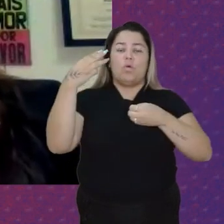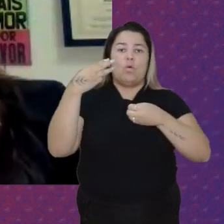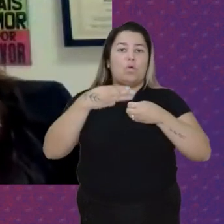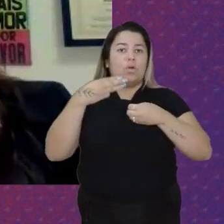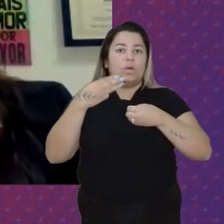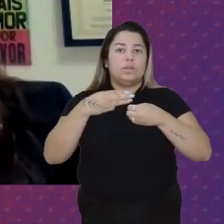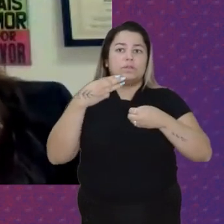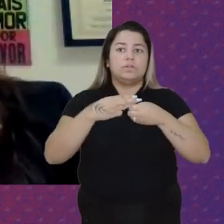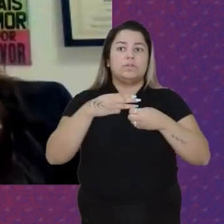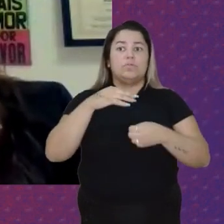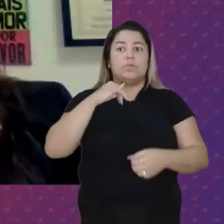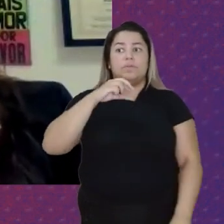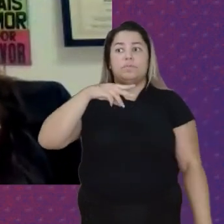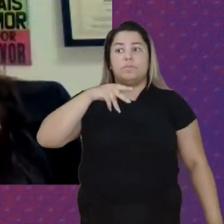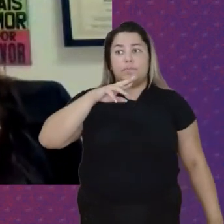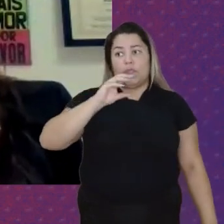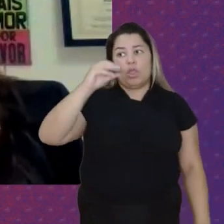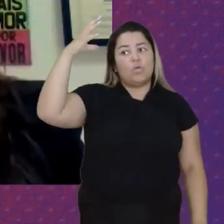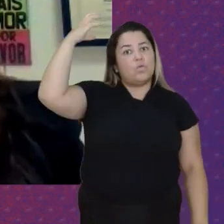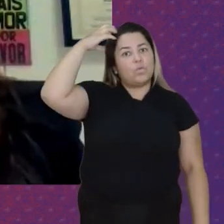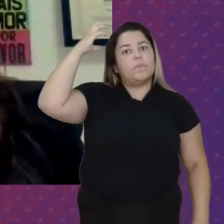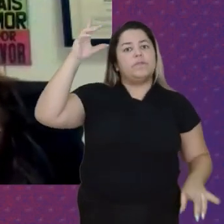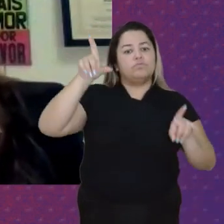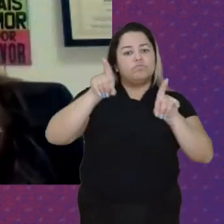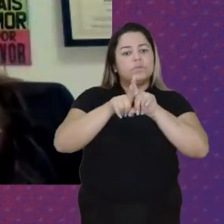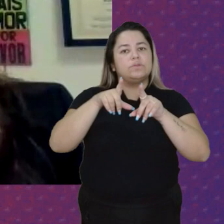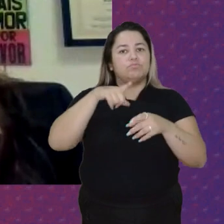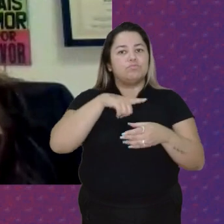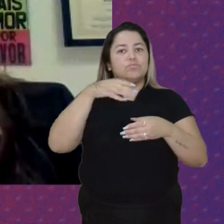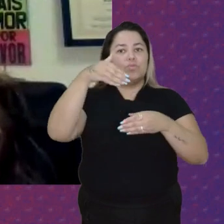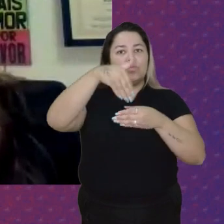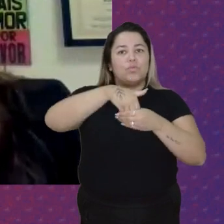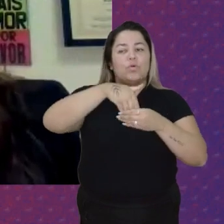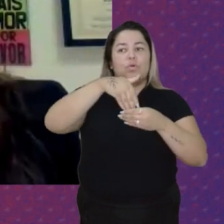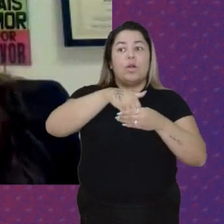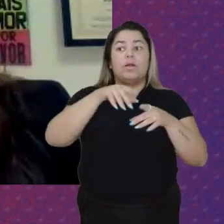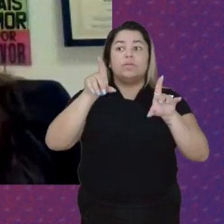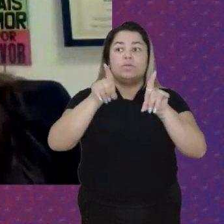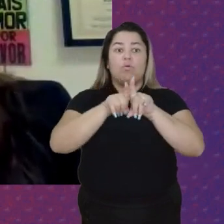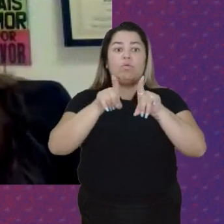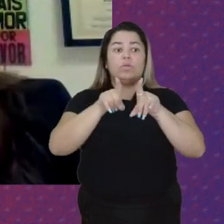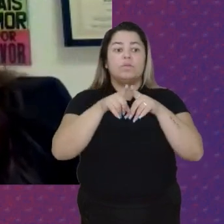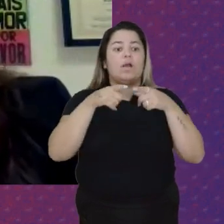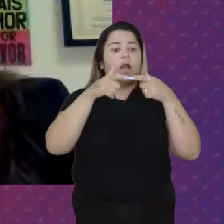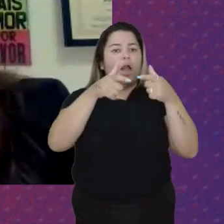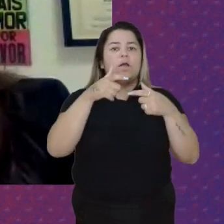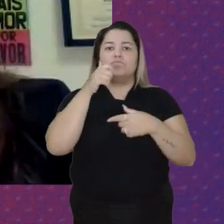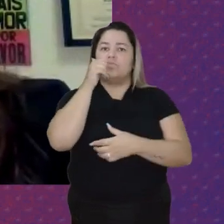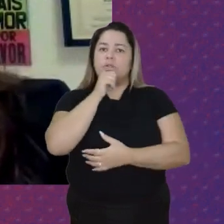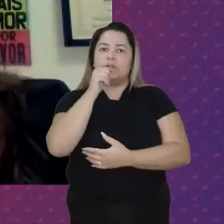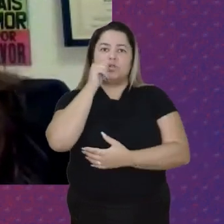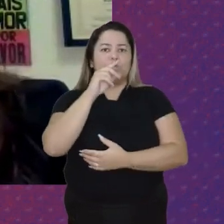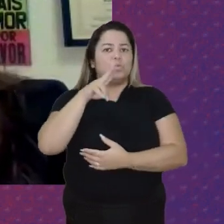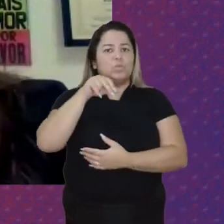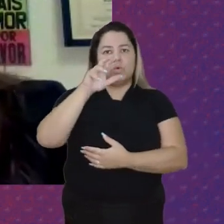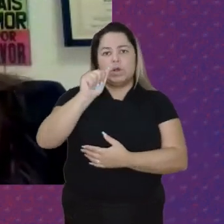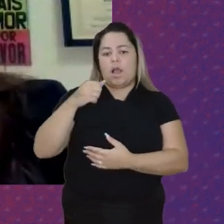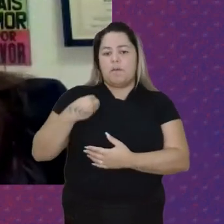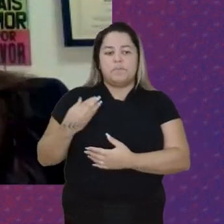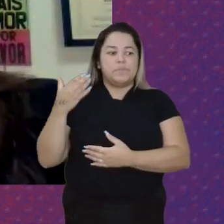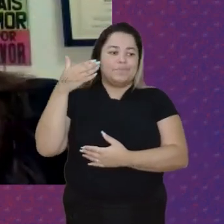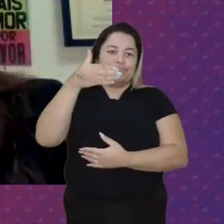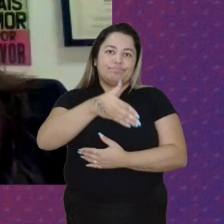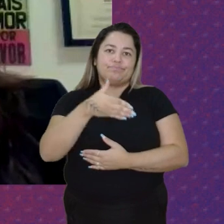Império, havia formas de eleição, de administração locais, né, e as mulheres nunca participavam desses